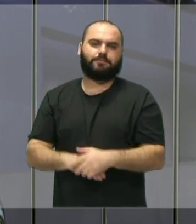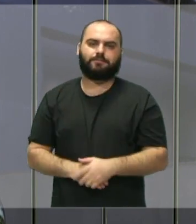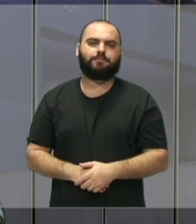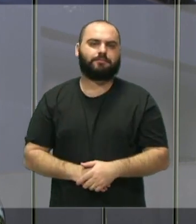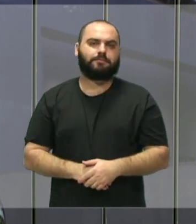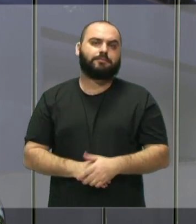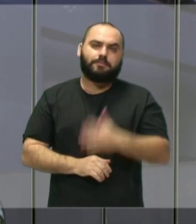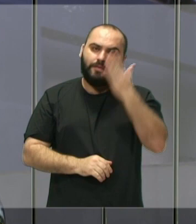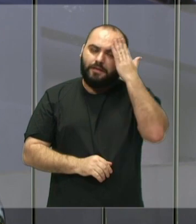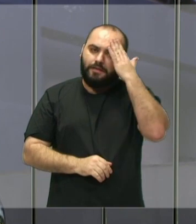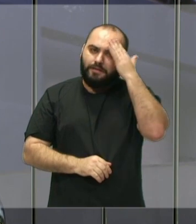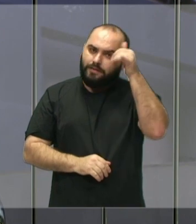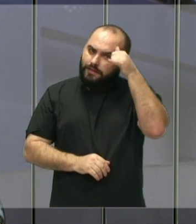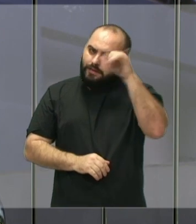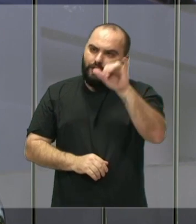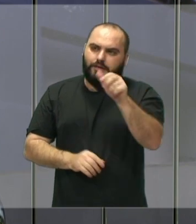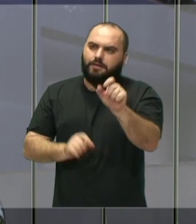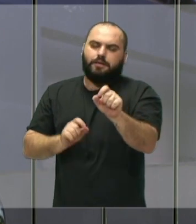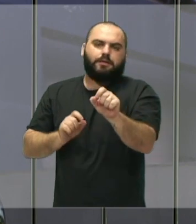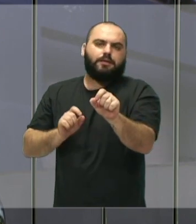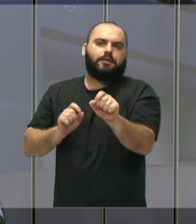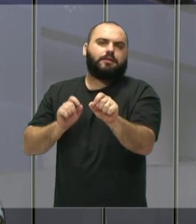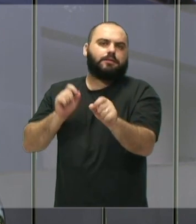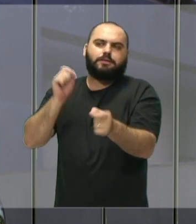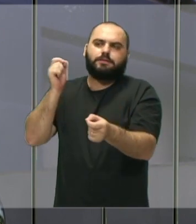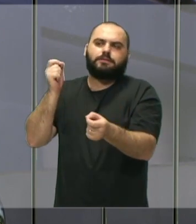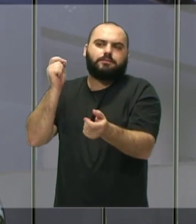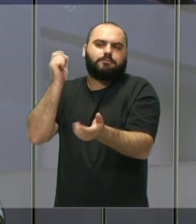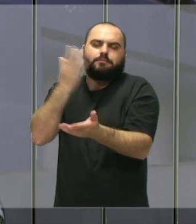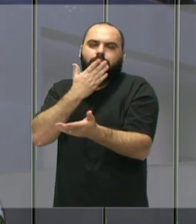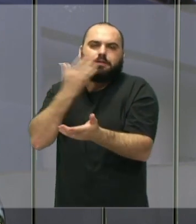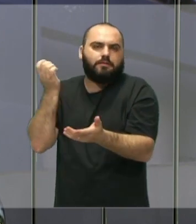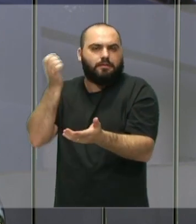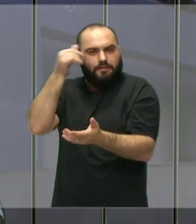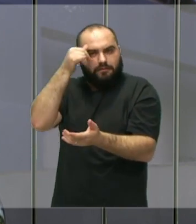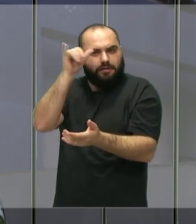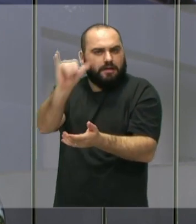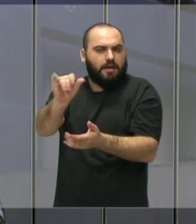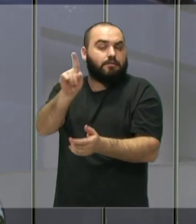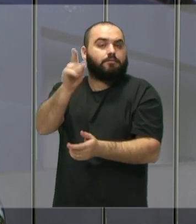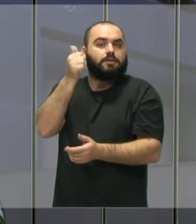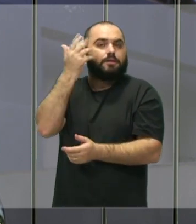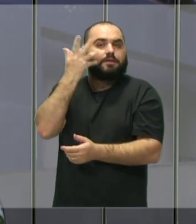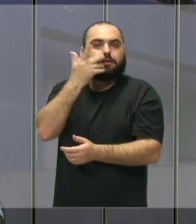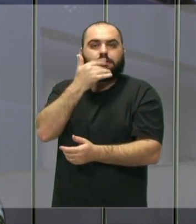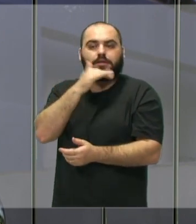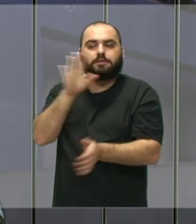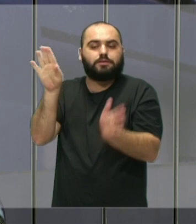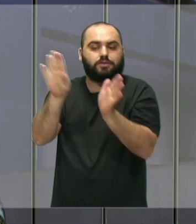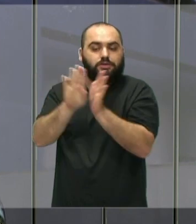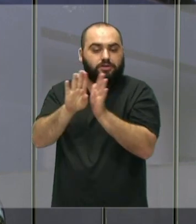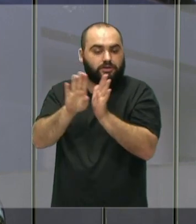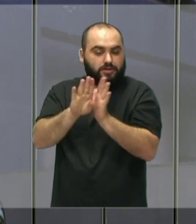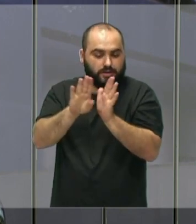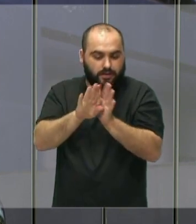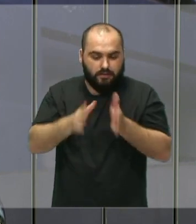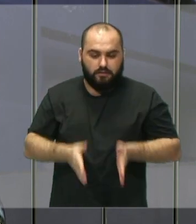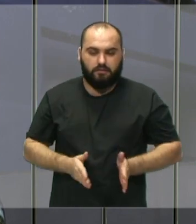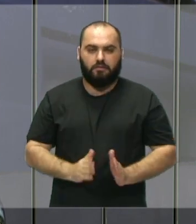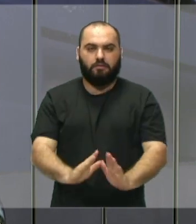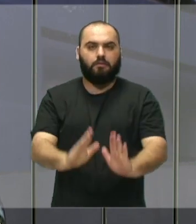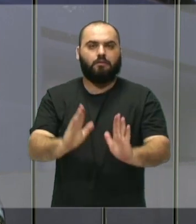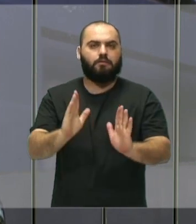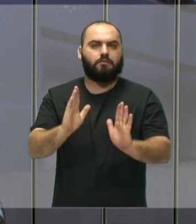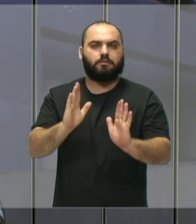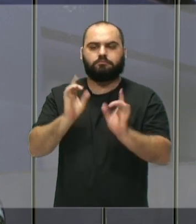sem poder contar quantas vezes melhor, porque a gente está prevenindo que uma criança venha ao mundo de uma maneira indesejada, que seja